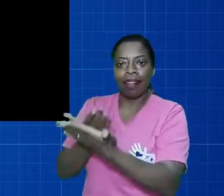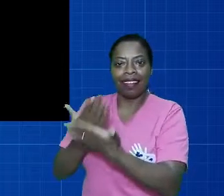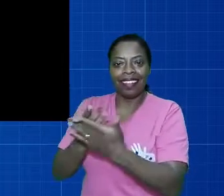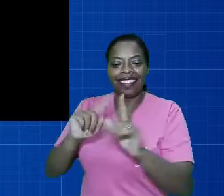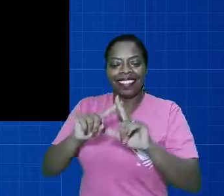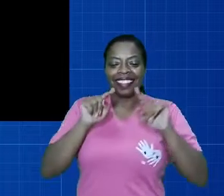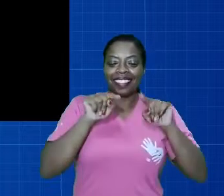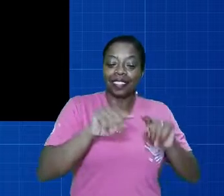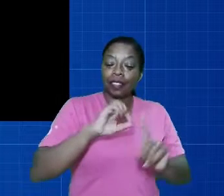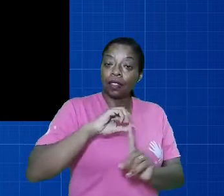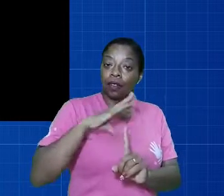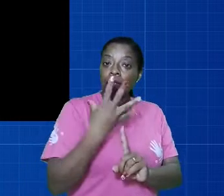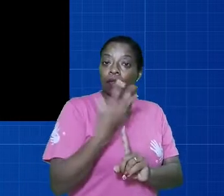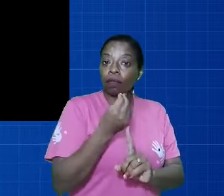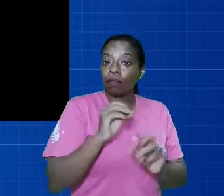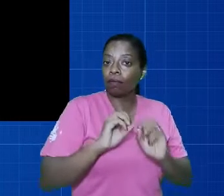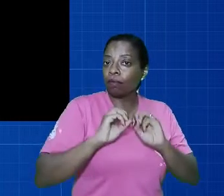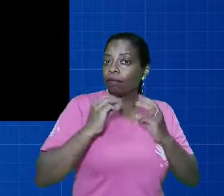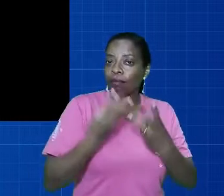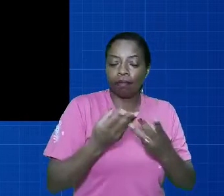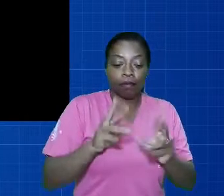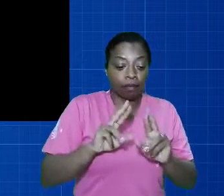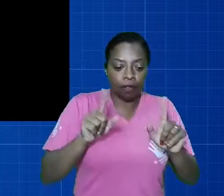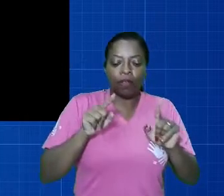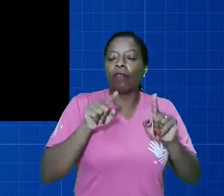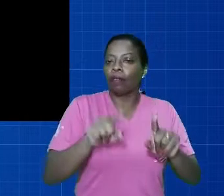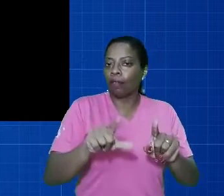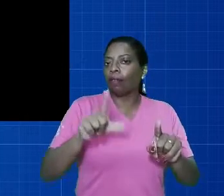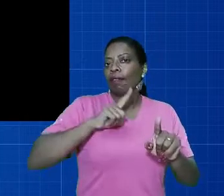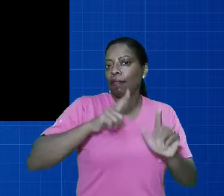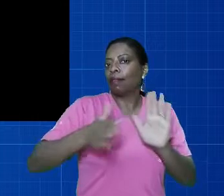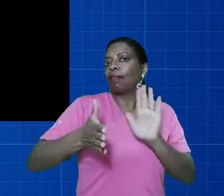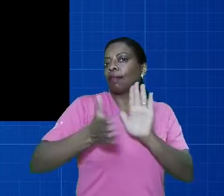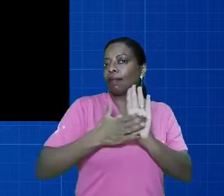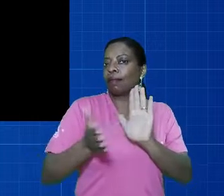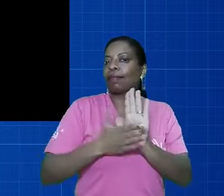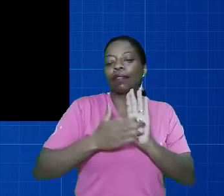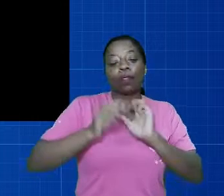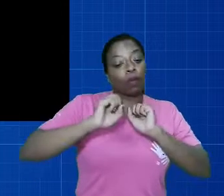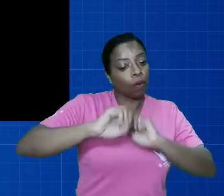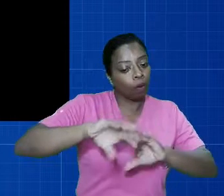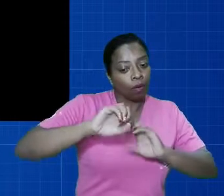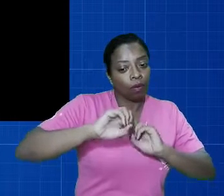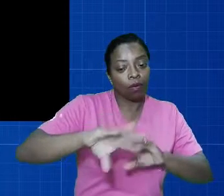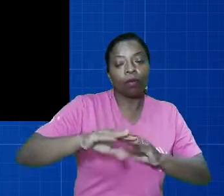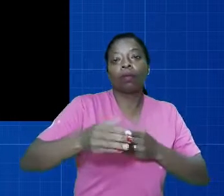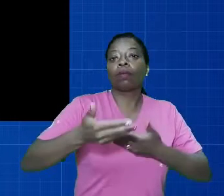espaço educacional, sim, porque ele tem uma proposta educacional, ele tem, né,